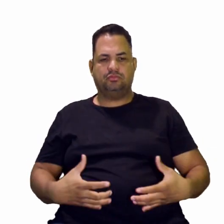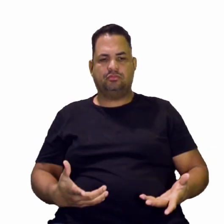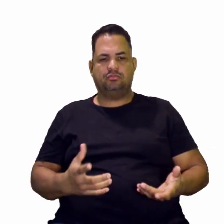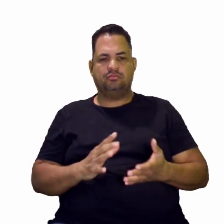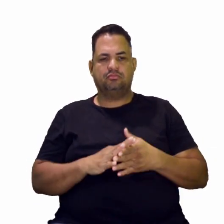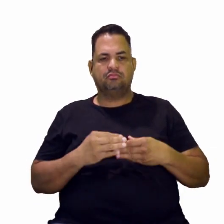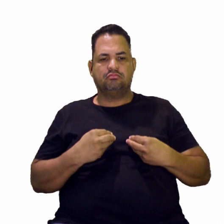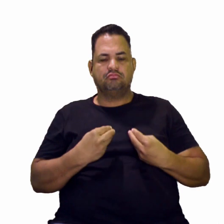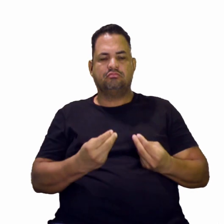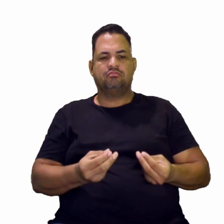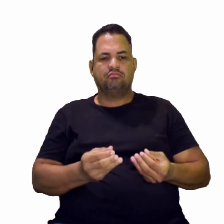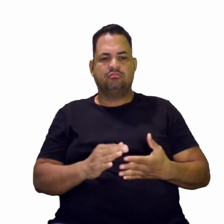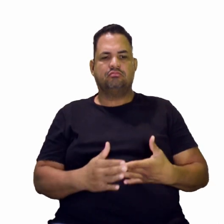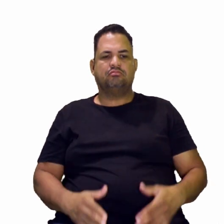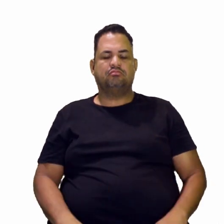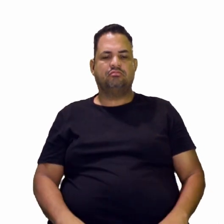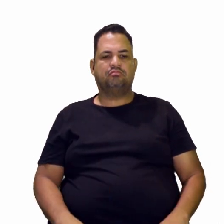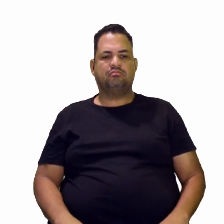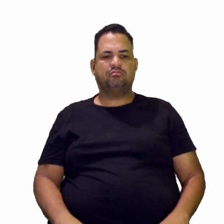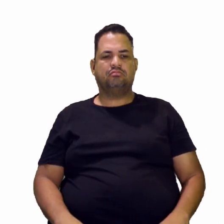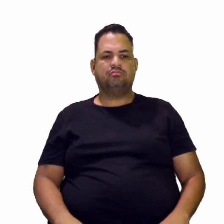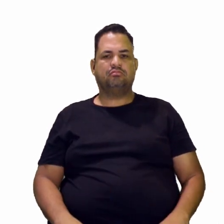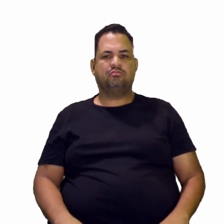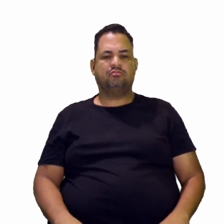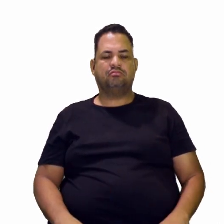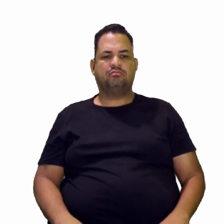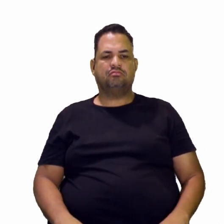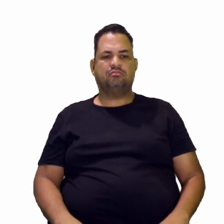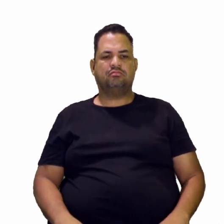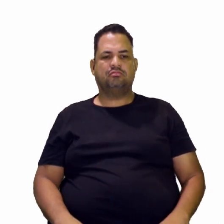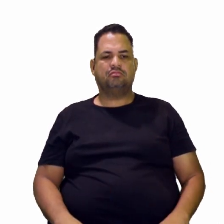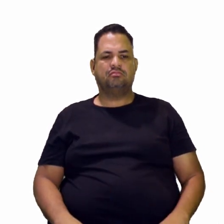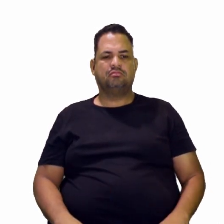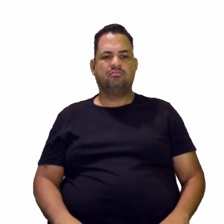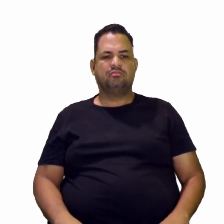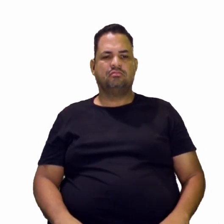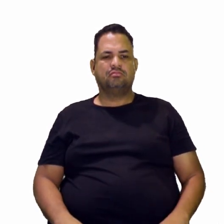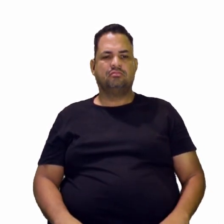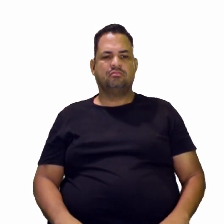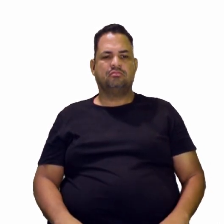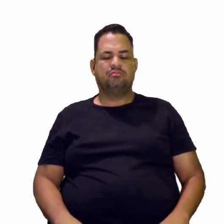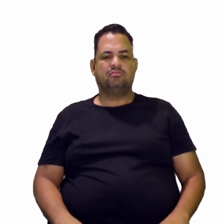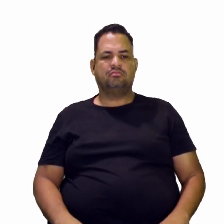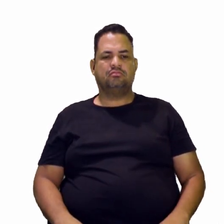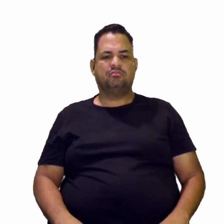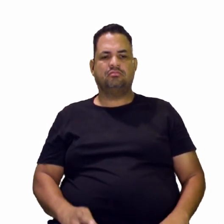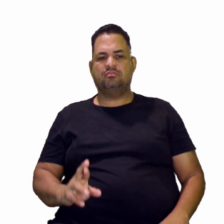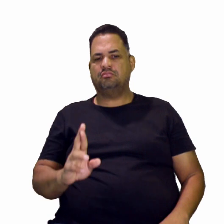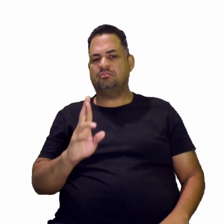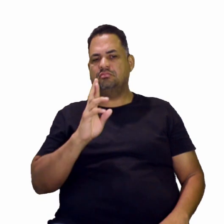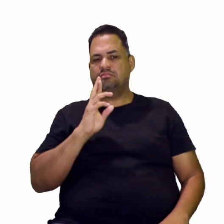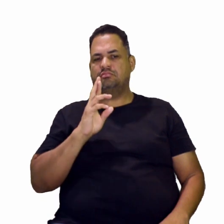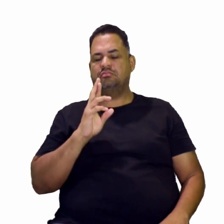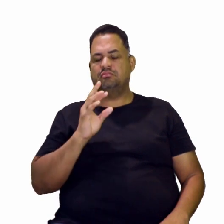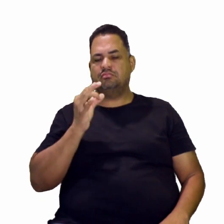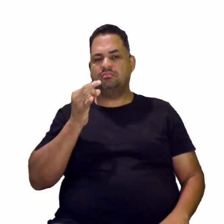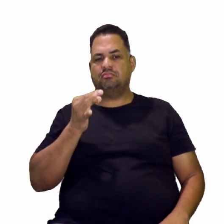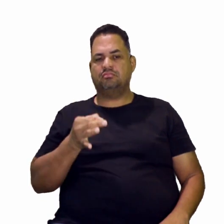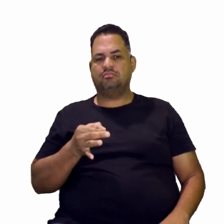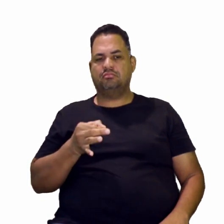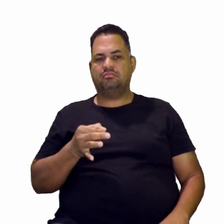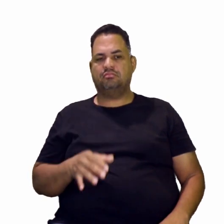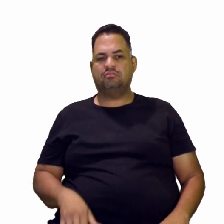com a disponibilidade de condições. Tá? Então, a resposta coerente